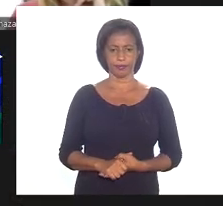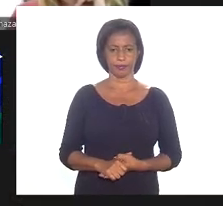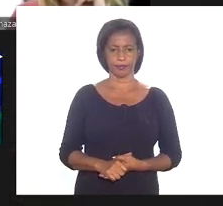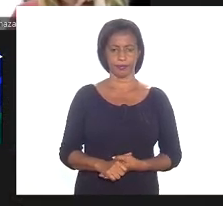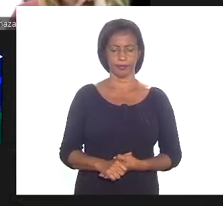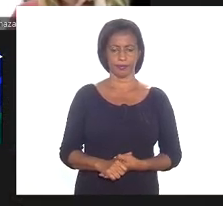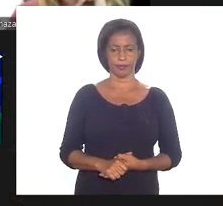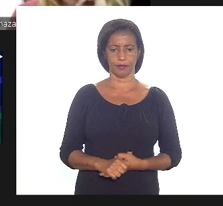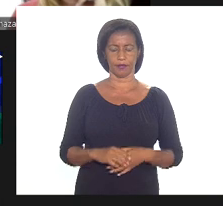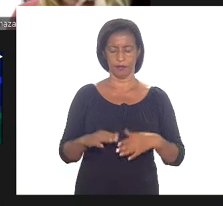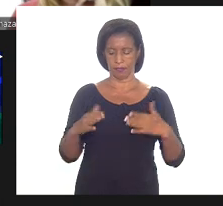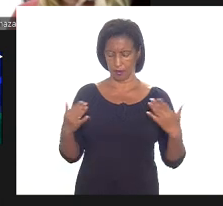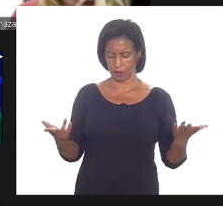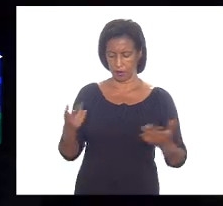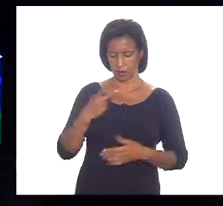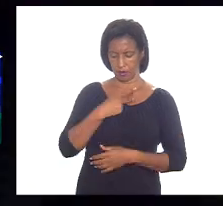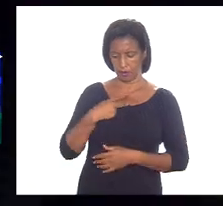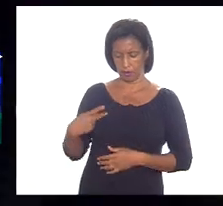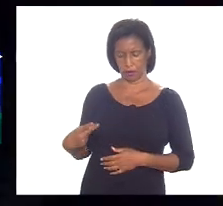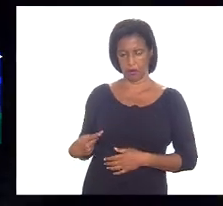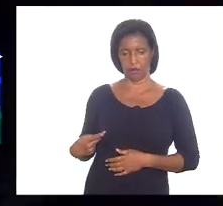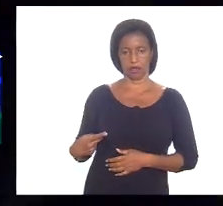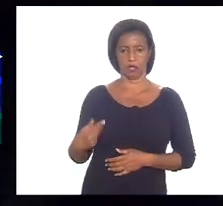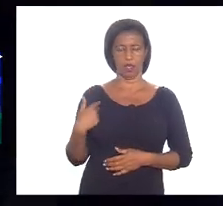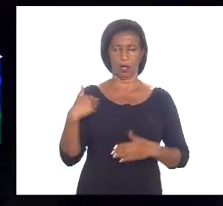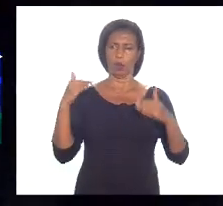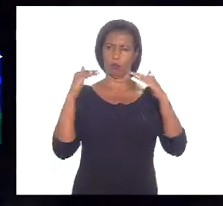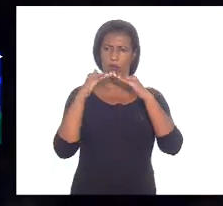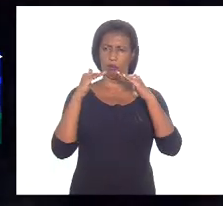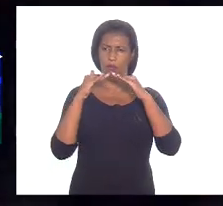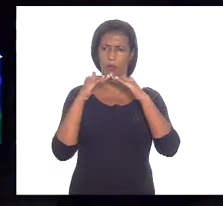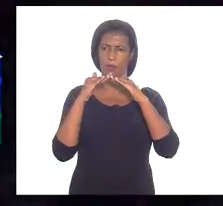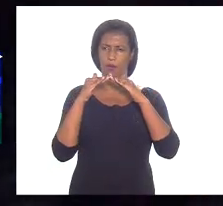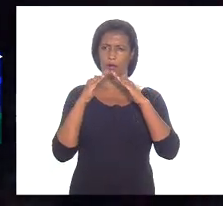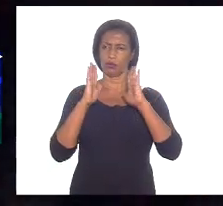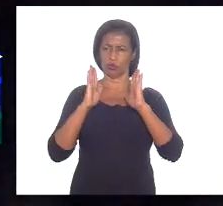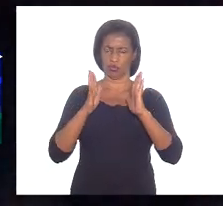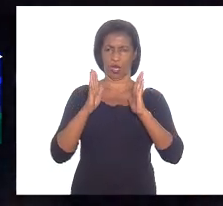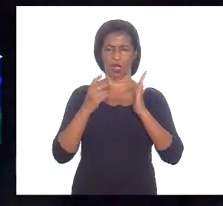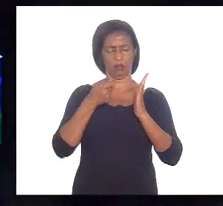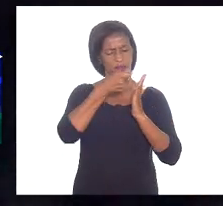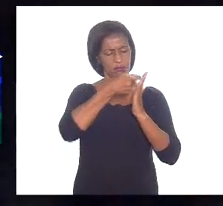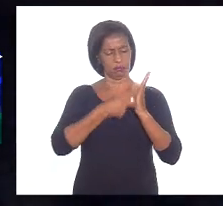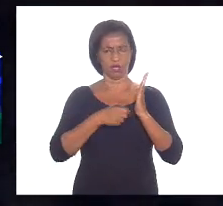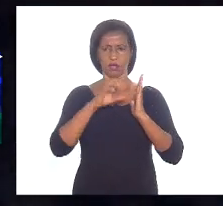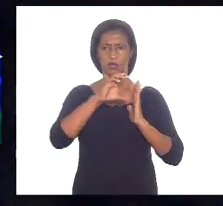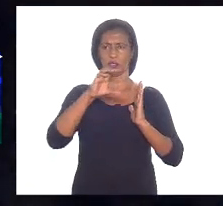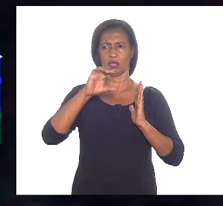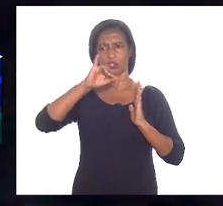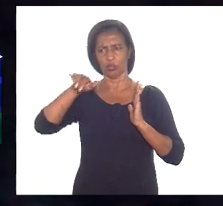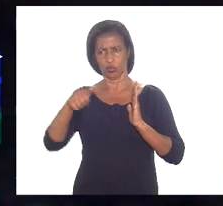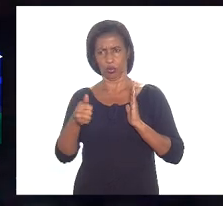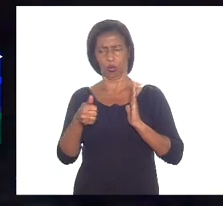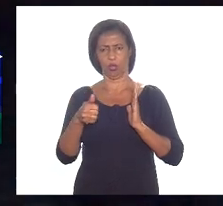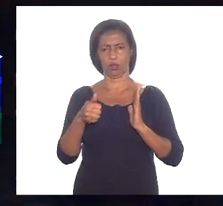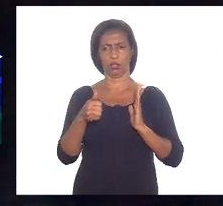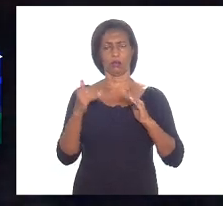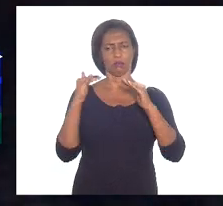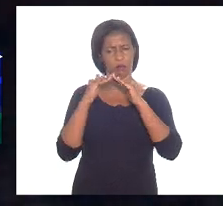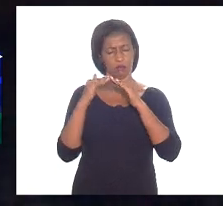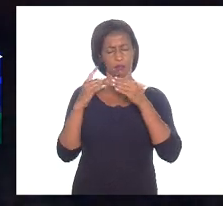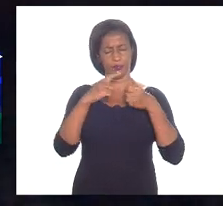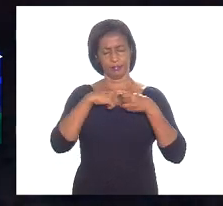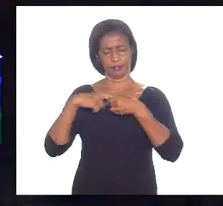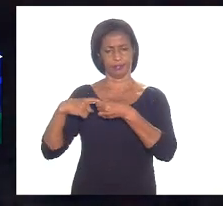o senhor presidente eu acompanho também aparecer a que foi emitido já para vocês lá tá favorável a